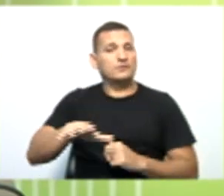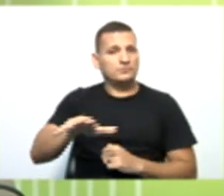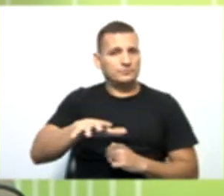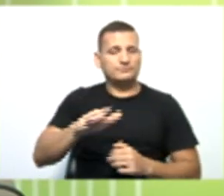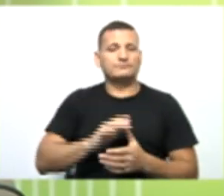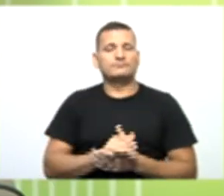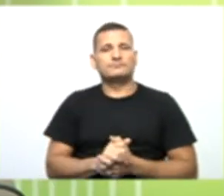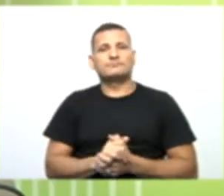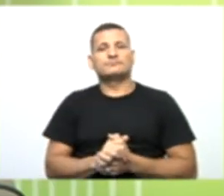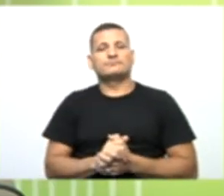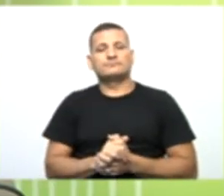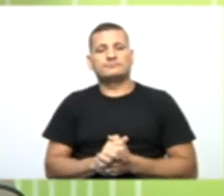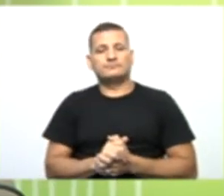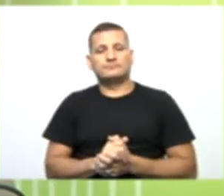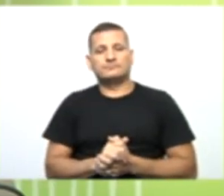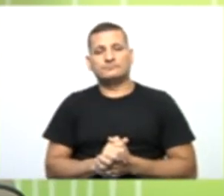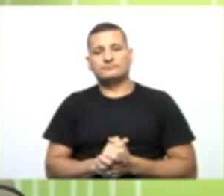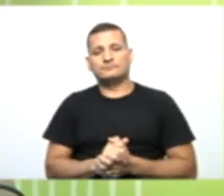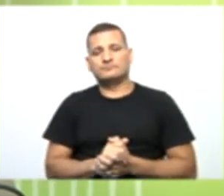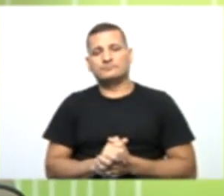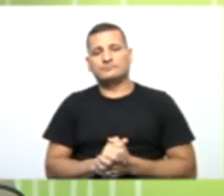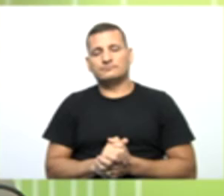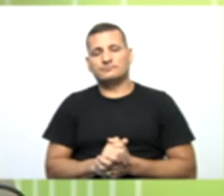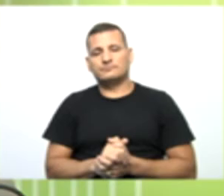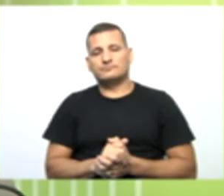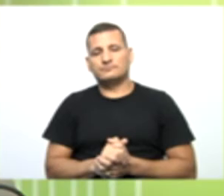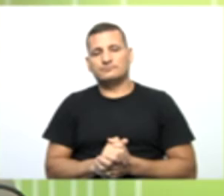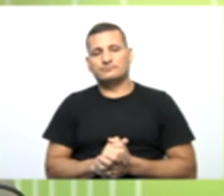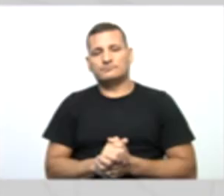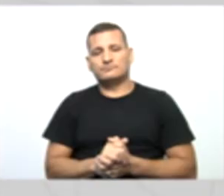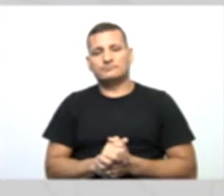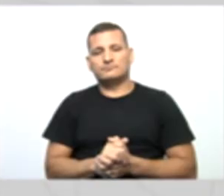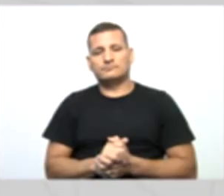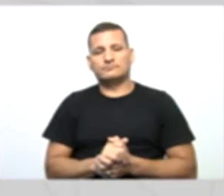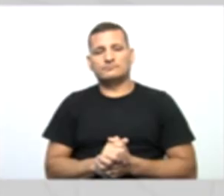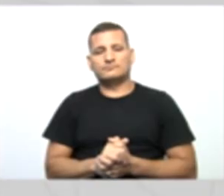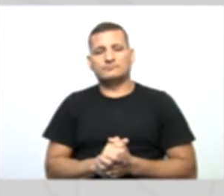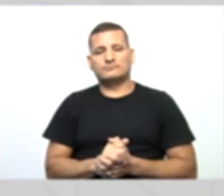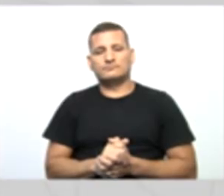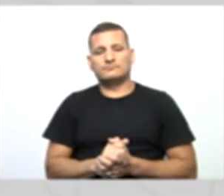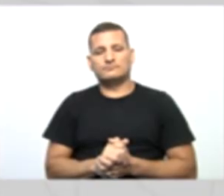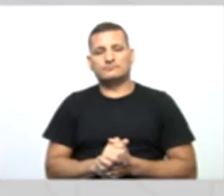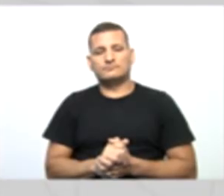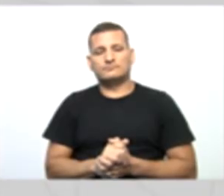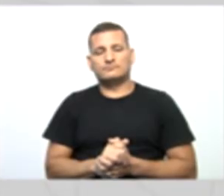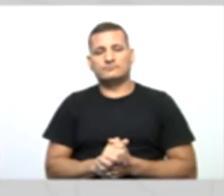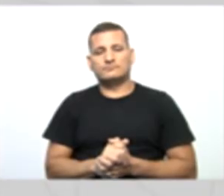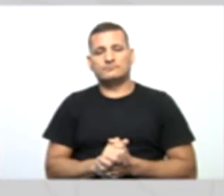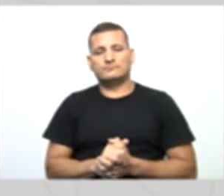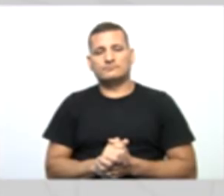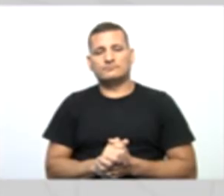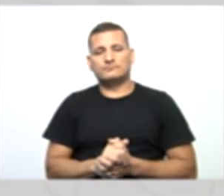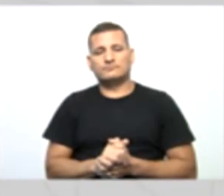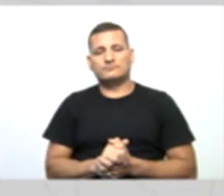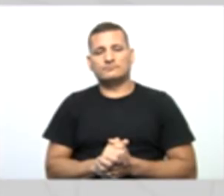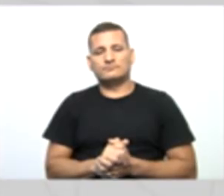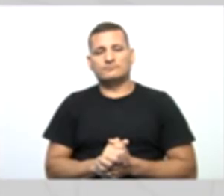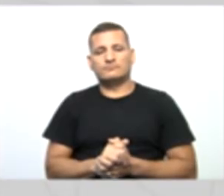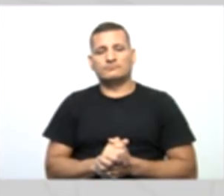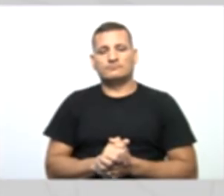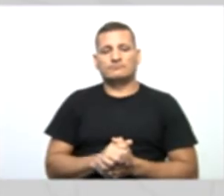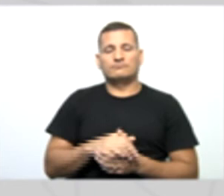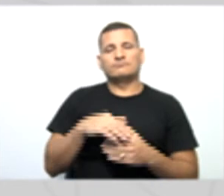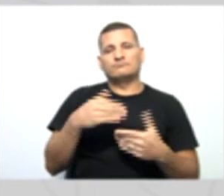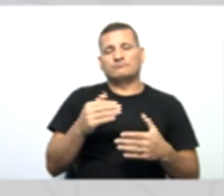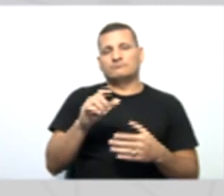região. Beleza? Dos produtores daquela região. Então, a gente continua aqui. A gente escolheu, então, como cooperativa que